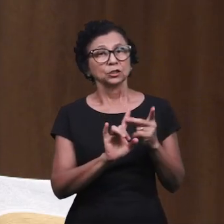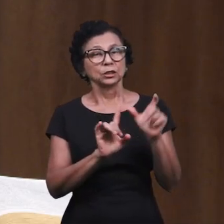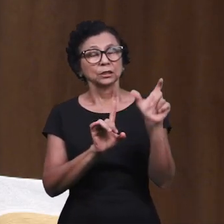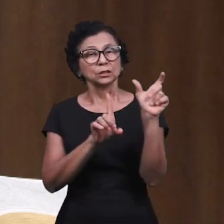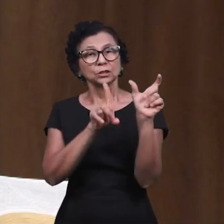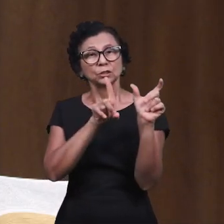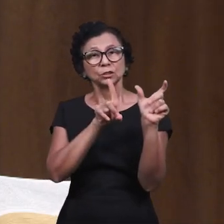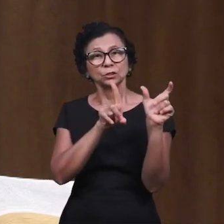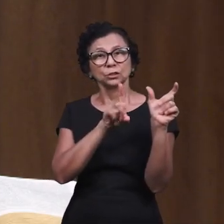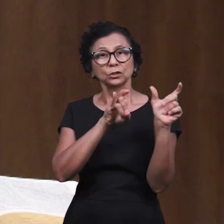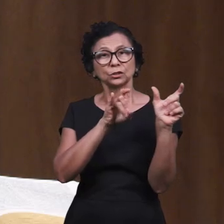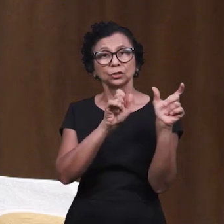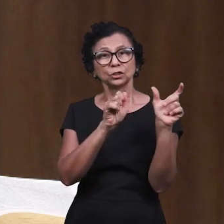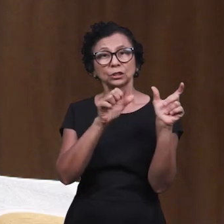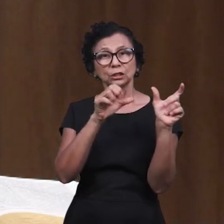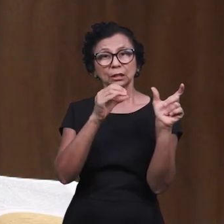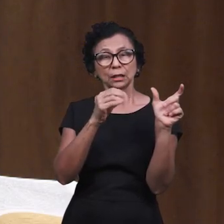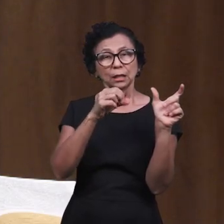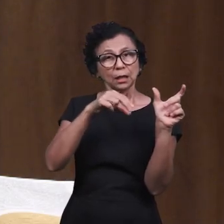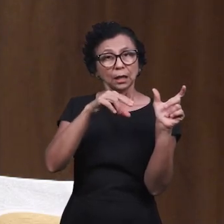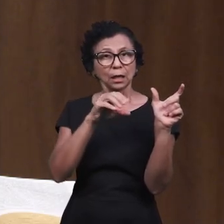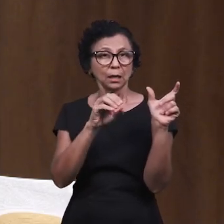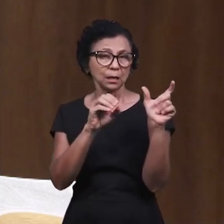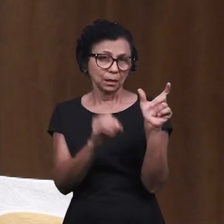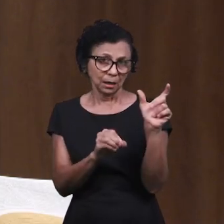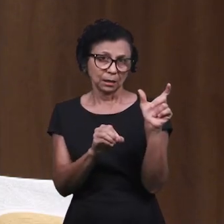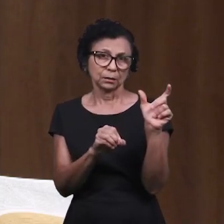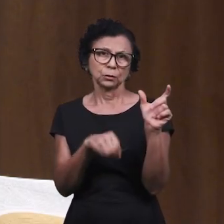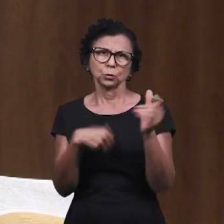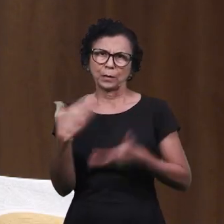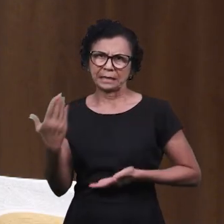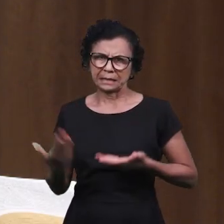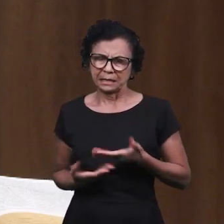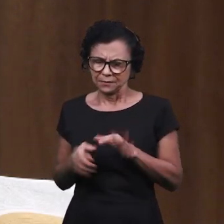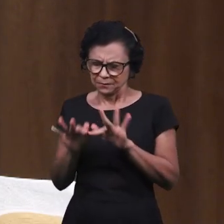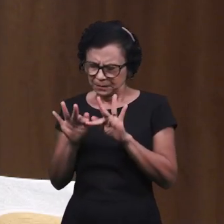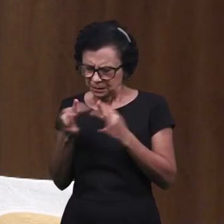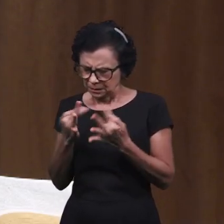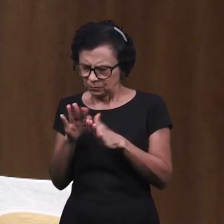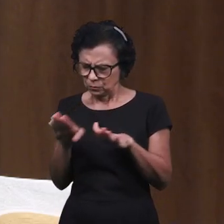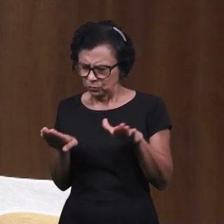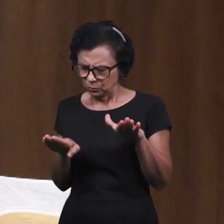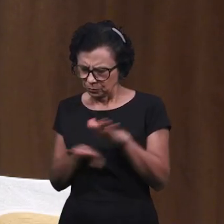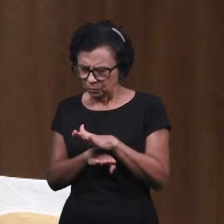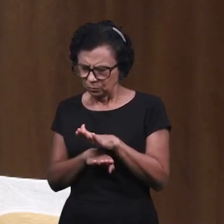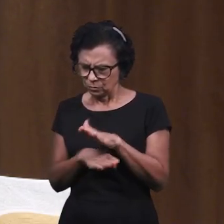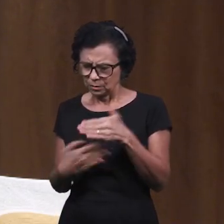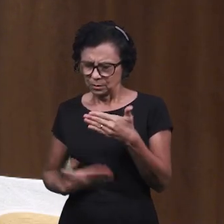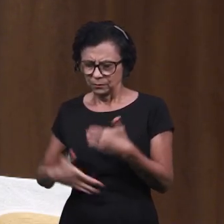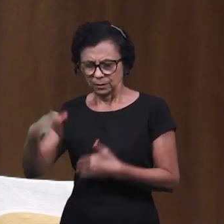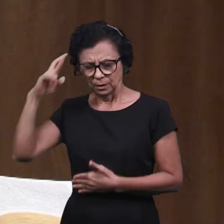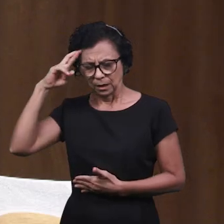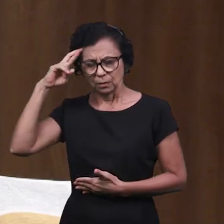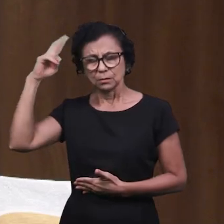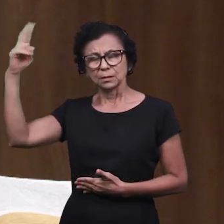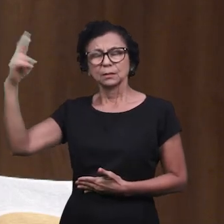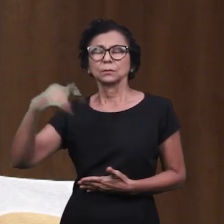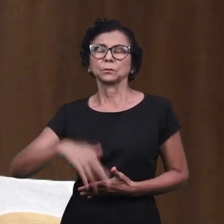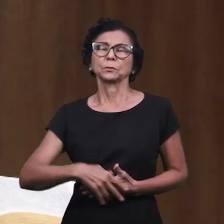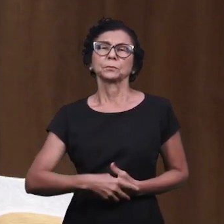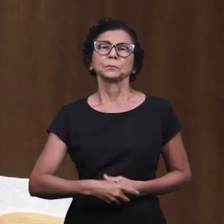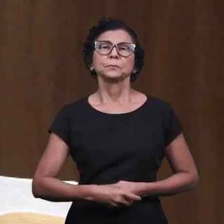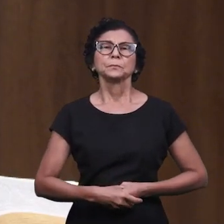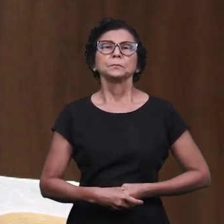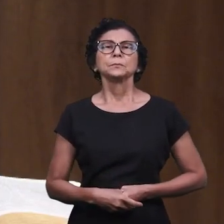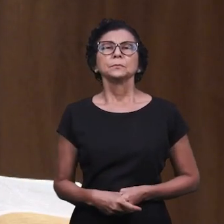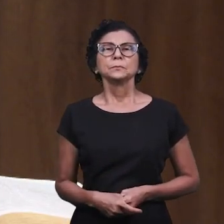é um chamado de Deus, né? Com uma unção para servir, né, ao ministério da palavra.